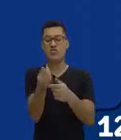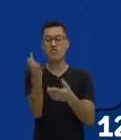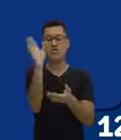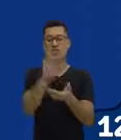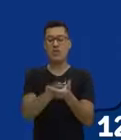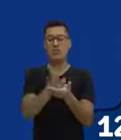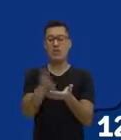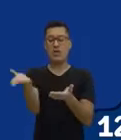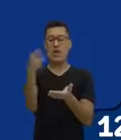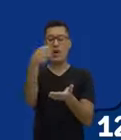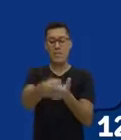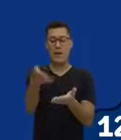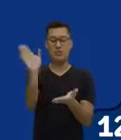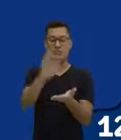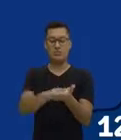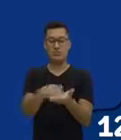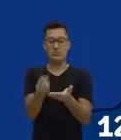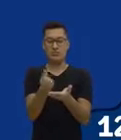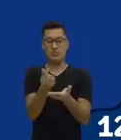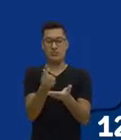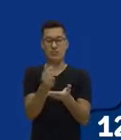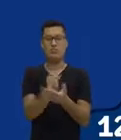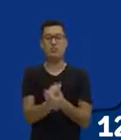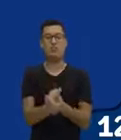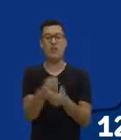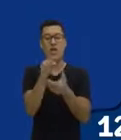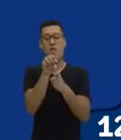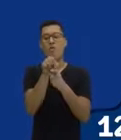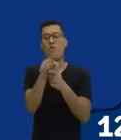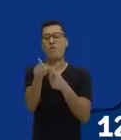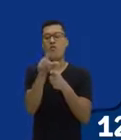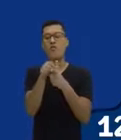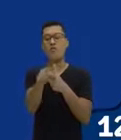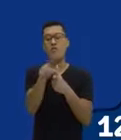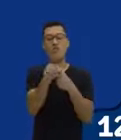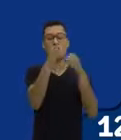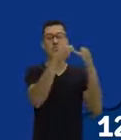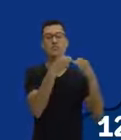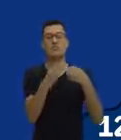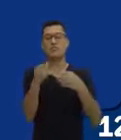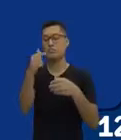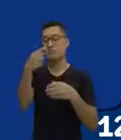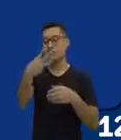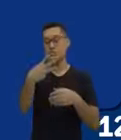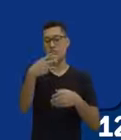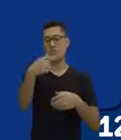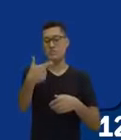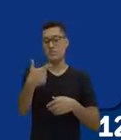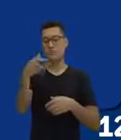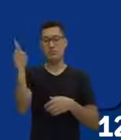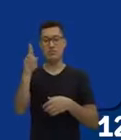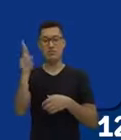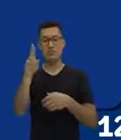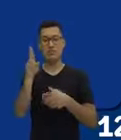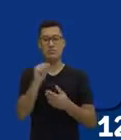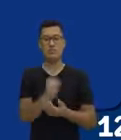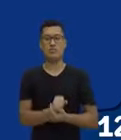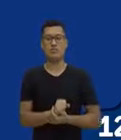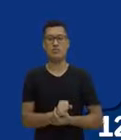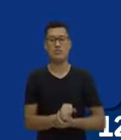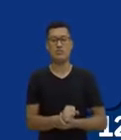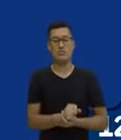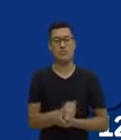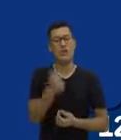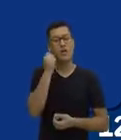assim para a gente, que ao vender as peças, cada uma delas sai em média por R$ 32,00. Fernando, ele vai ganhar alguma